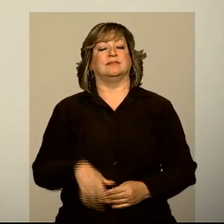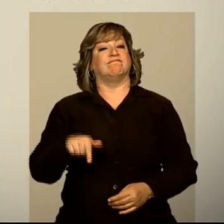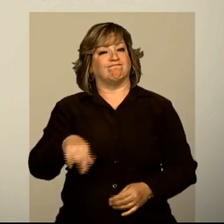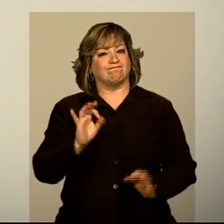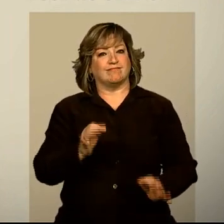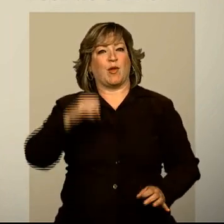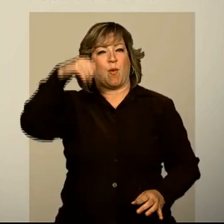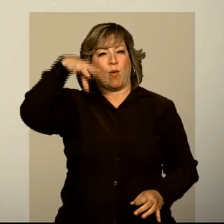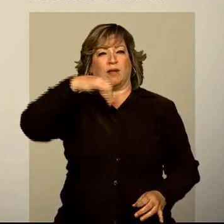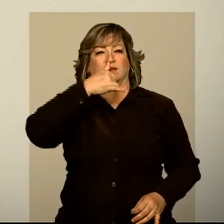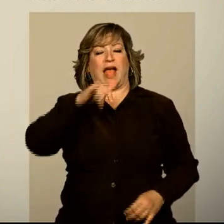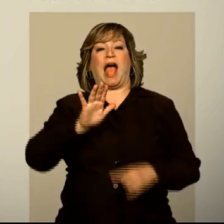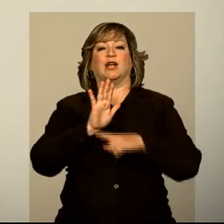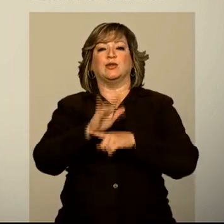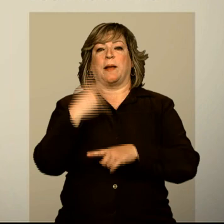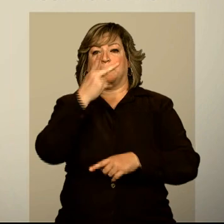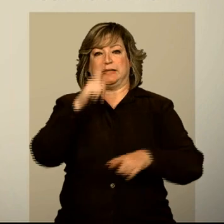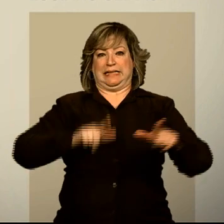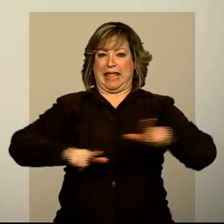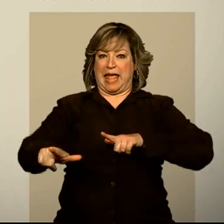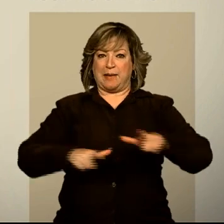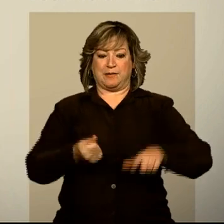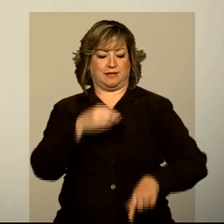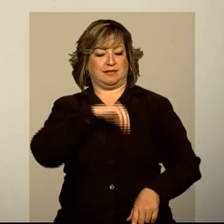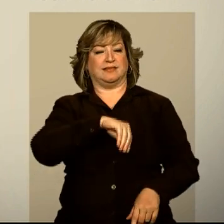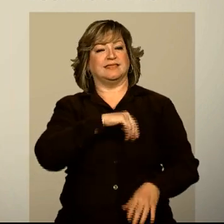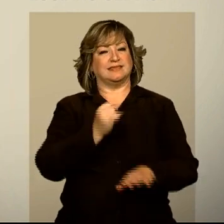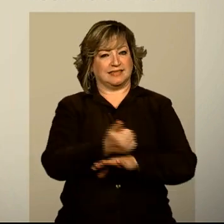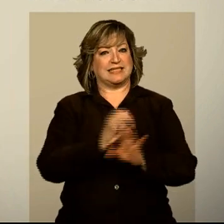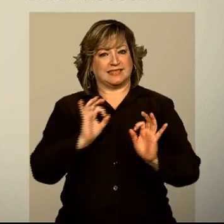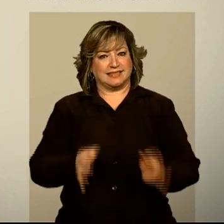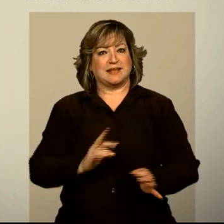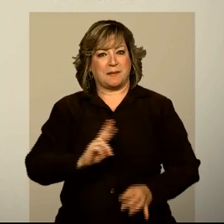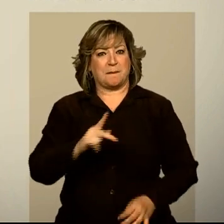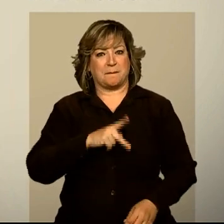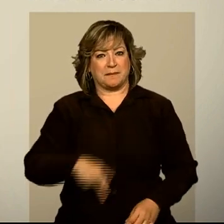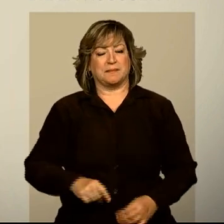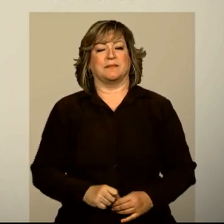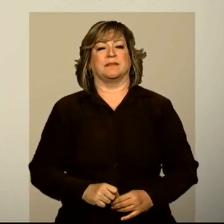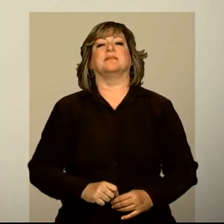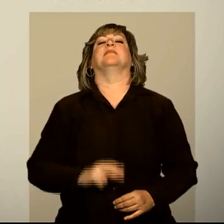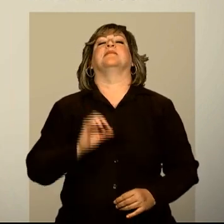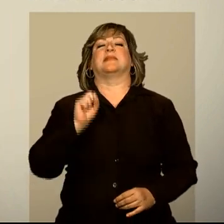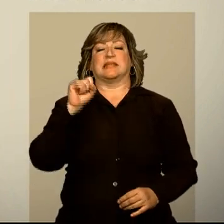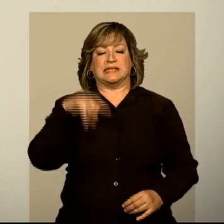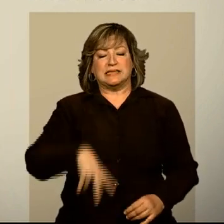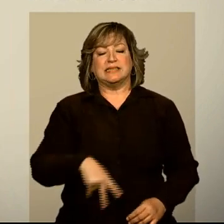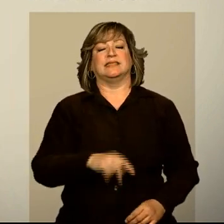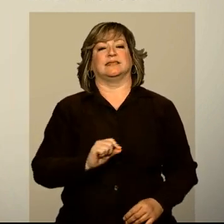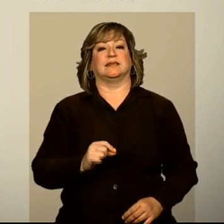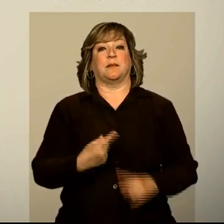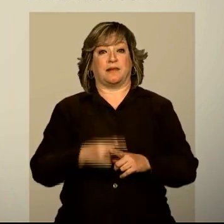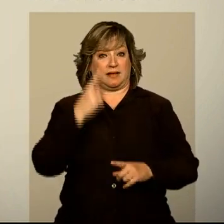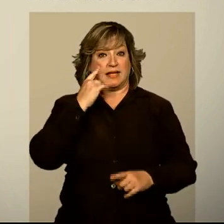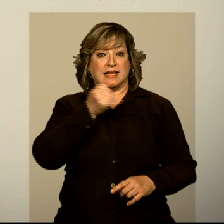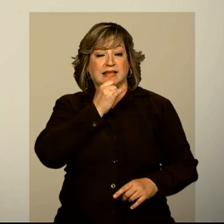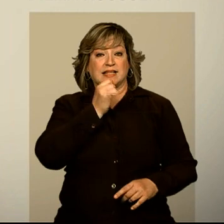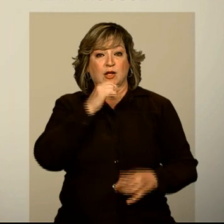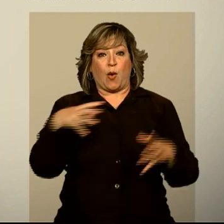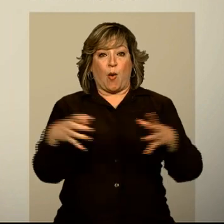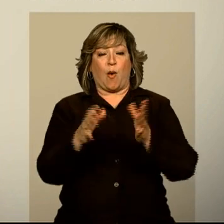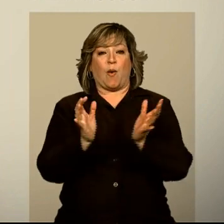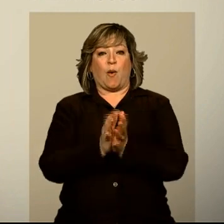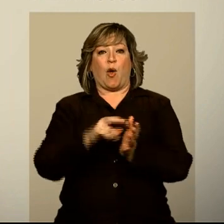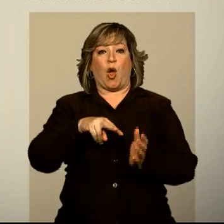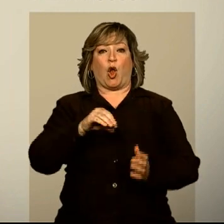aumenta a mesma chance para as pessoas trabalharem teve uma renda não representa É isso aí Luciano já história da